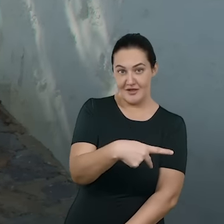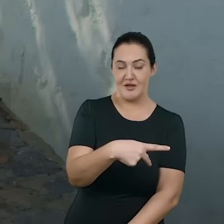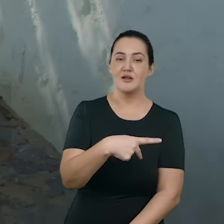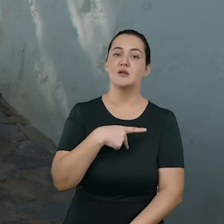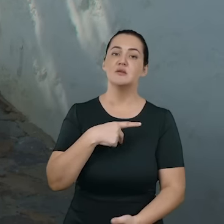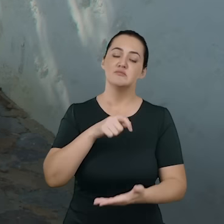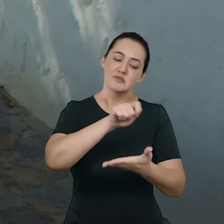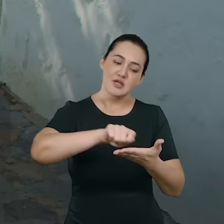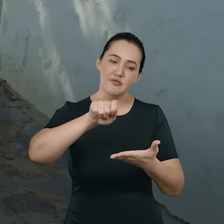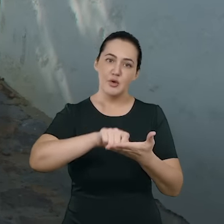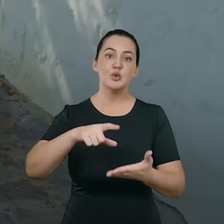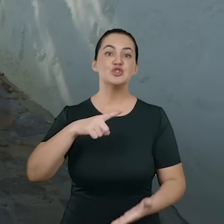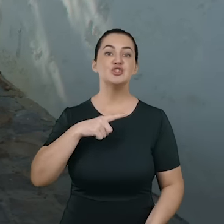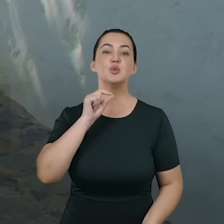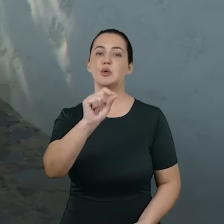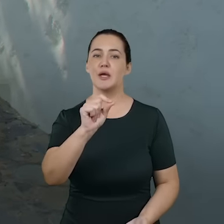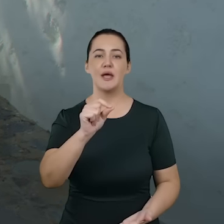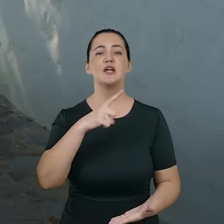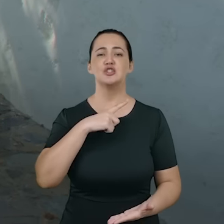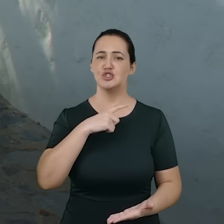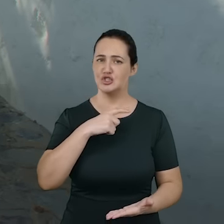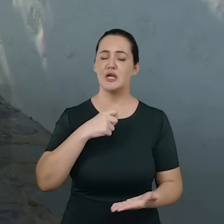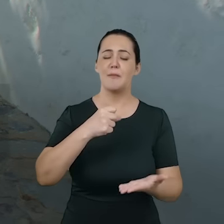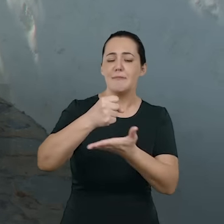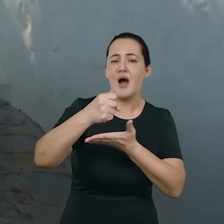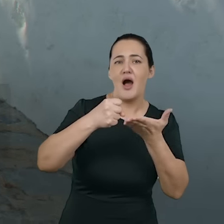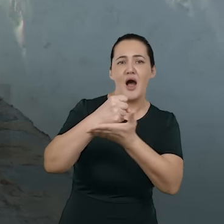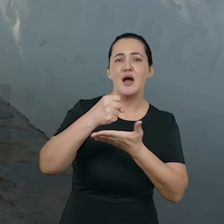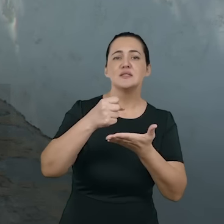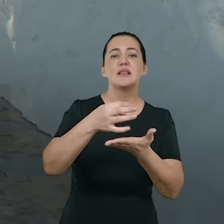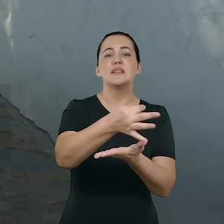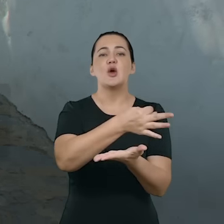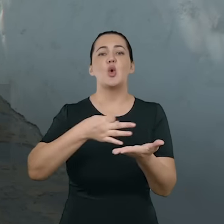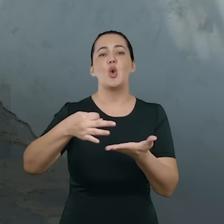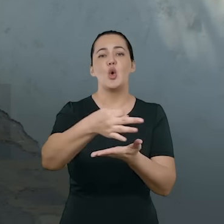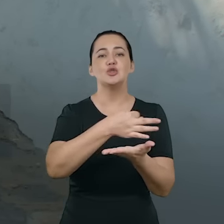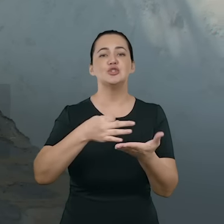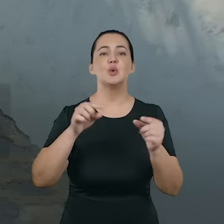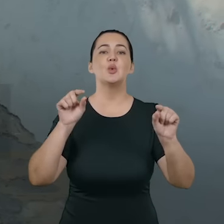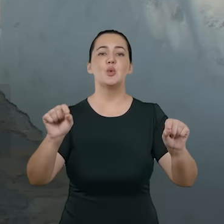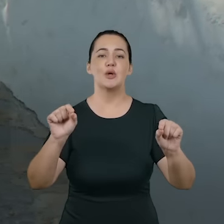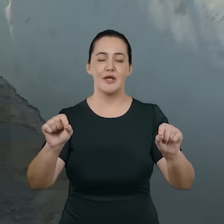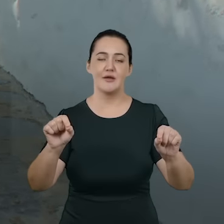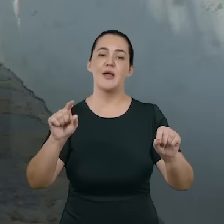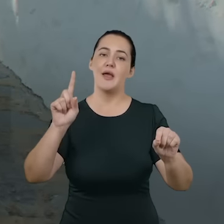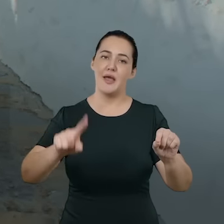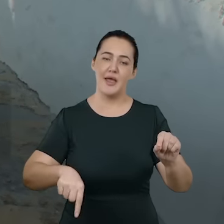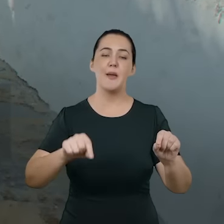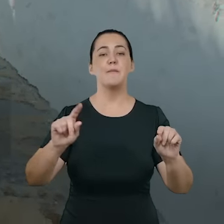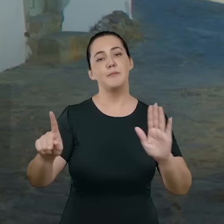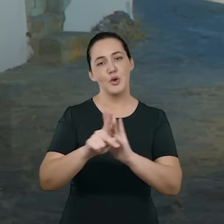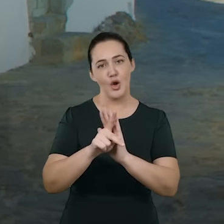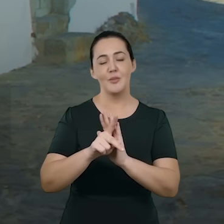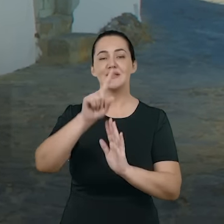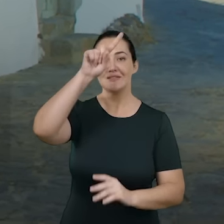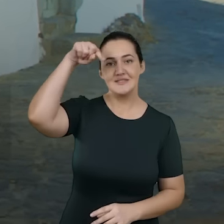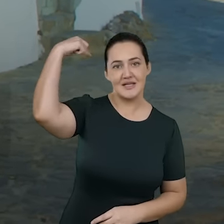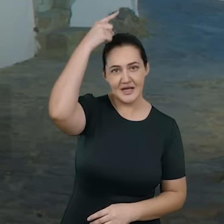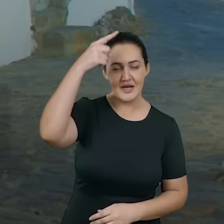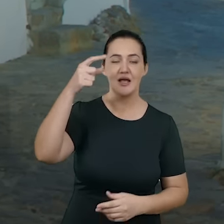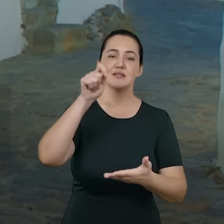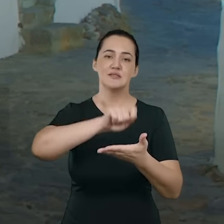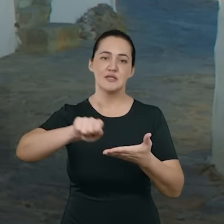tinha a teologia muito bem fundamentada naquilo que os judeus chamavam de Tanar, ou Sagrada Escritura, a